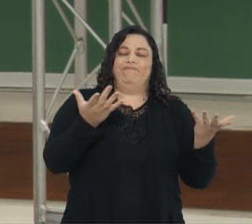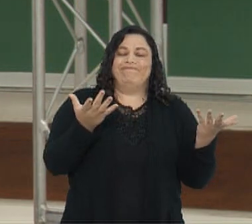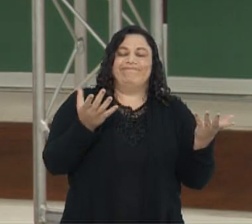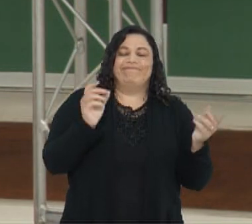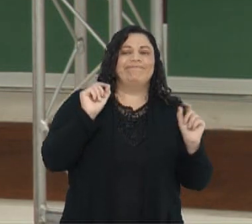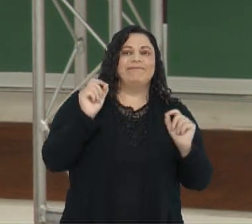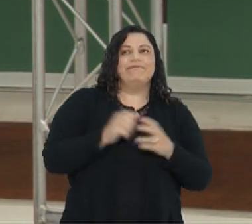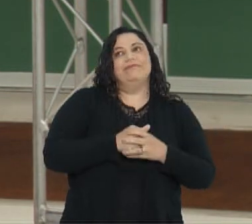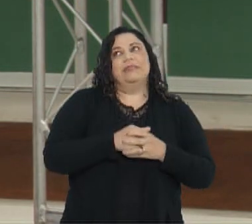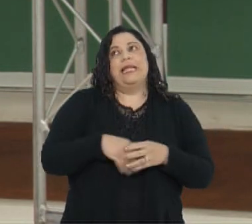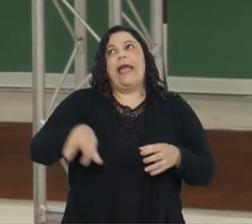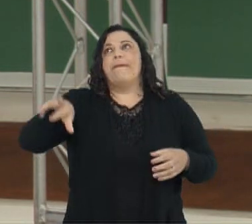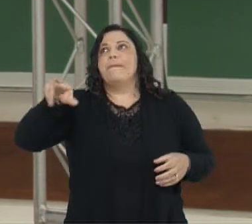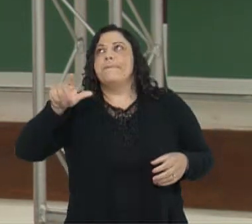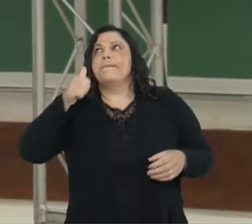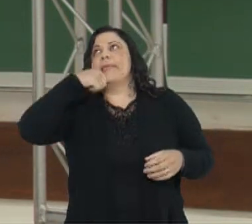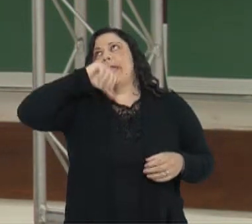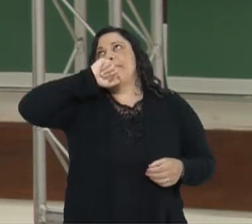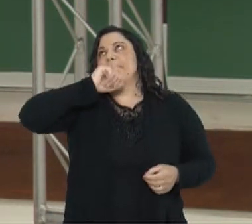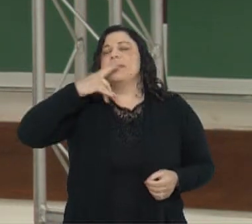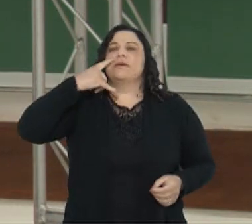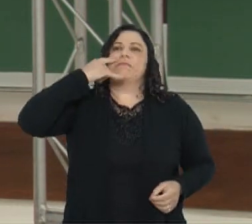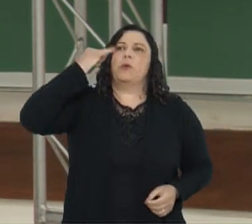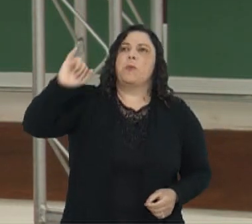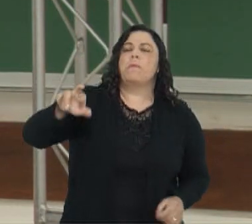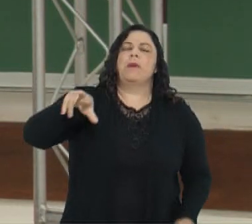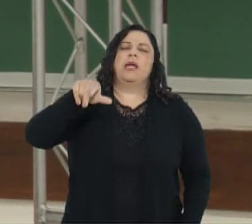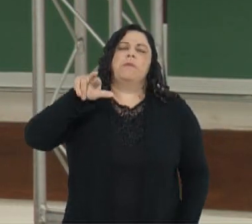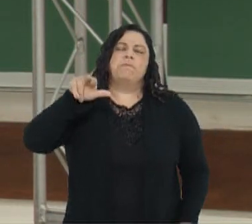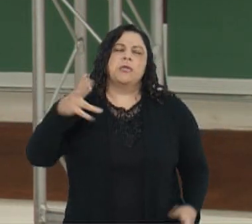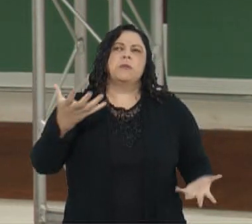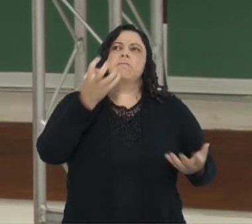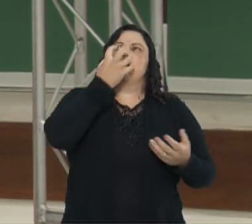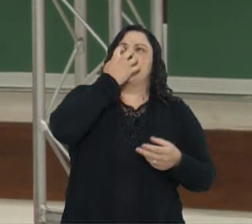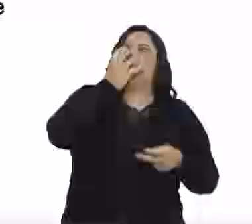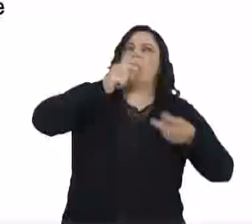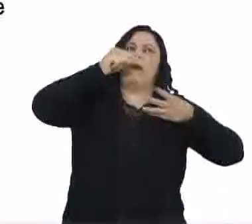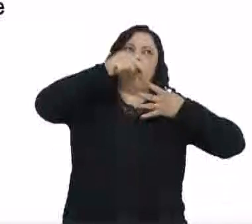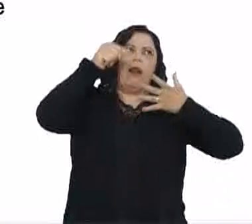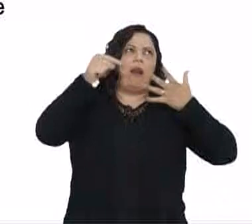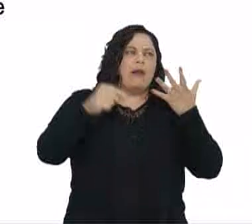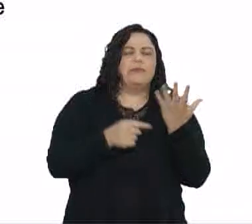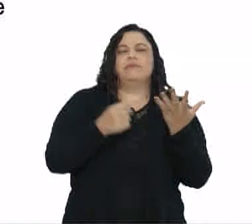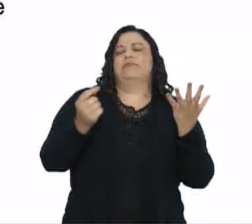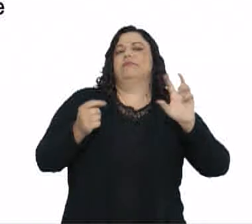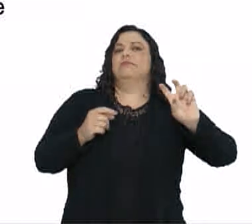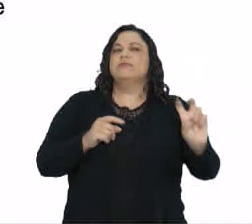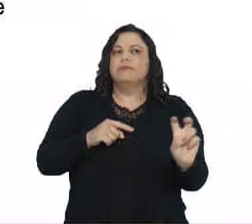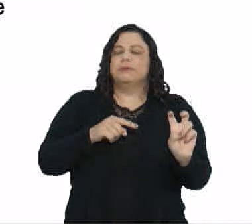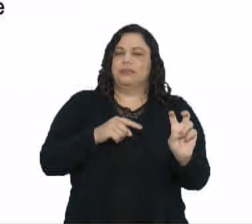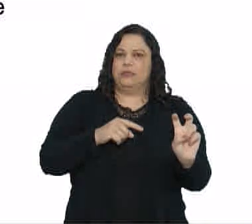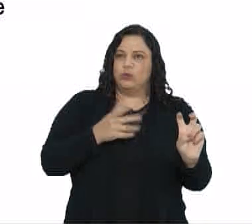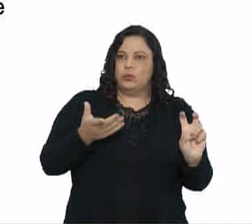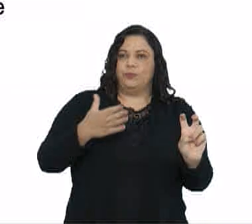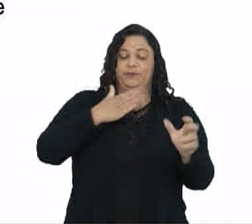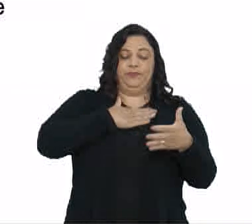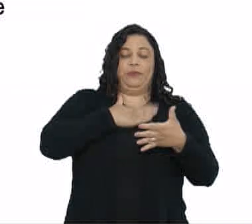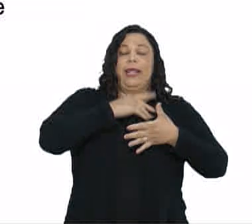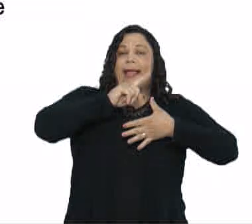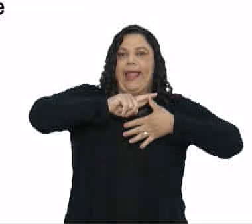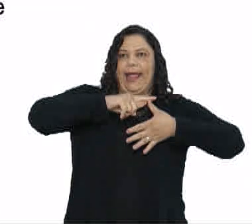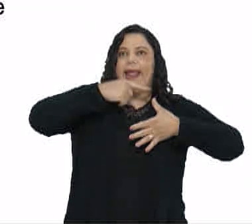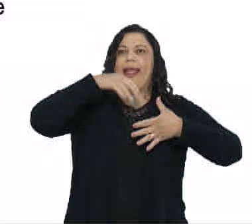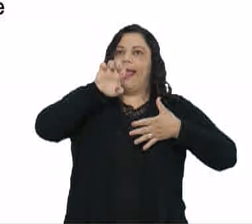irmã, tal, fizeram ali a ação propriamente dita. Esses 5 elementos, eu, minha mãe,